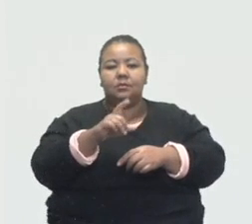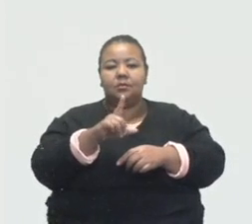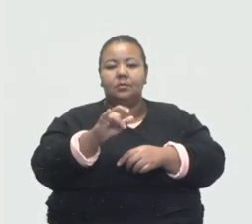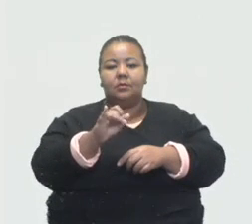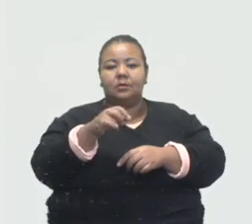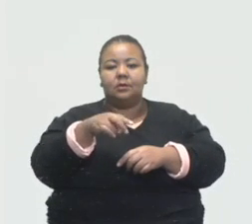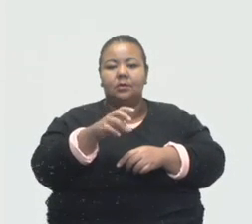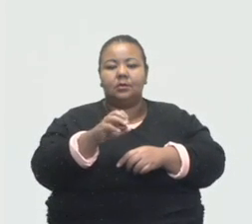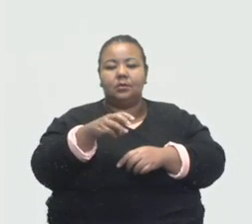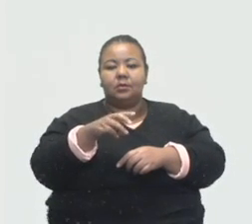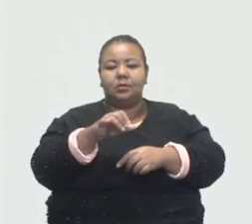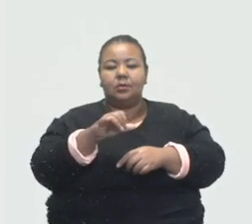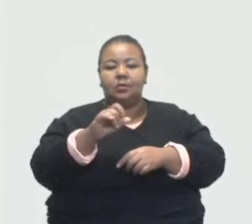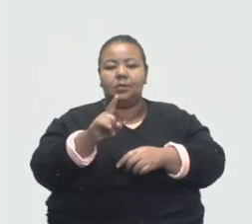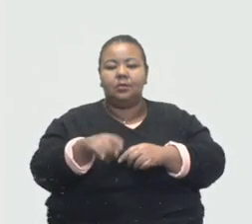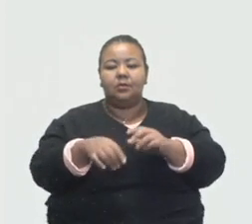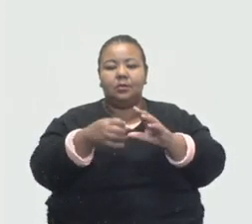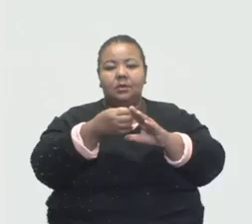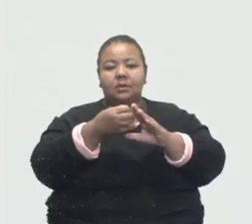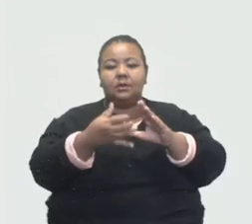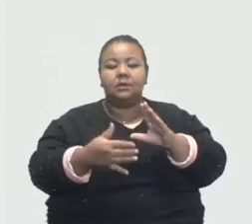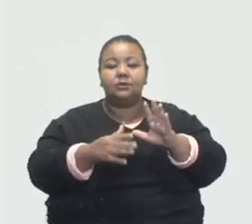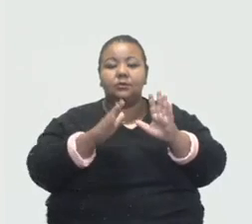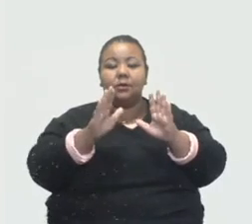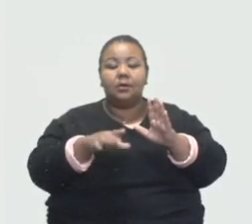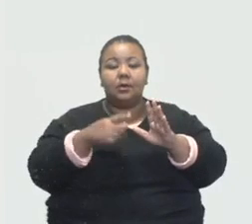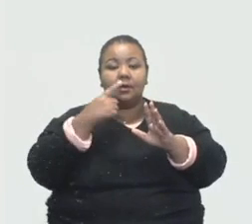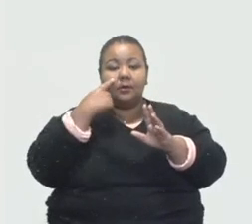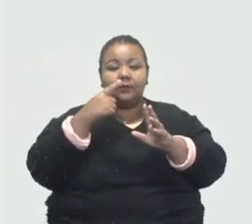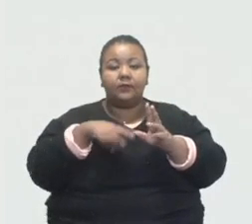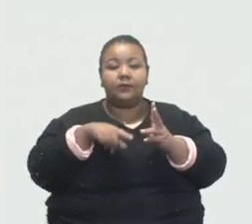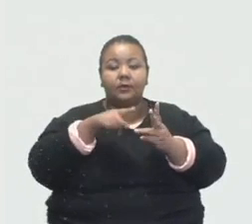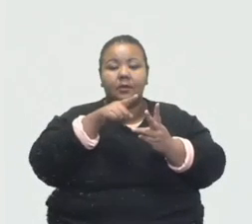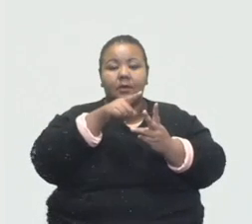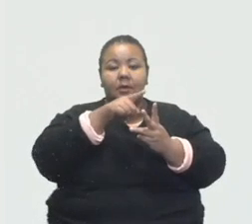tenho que fazer? Encontrar as suas raízes, ou seja, os seus